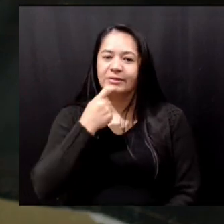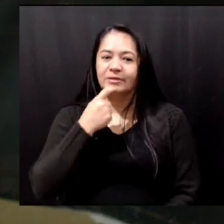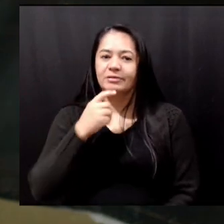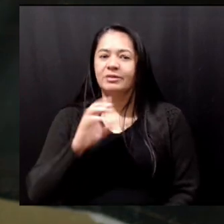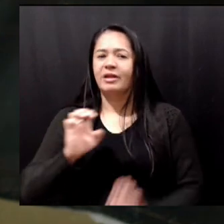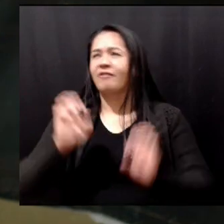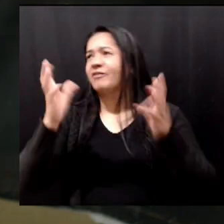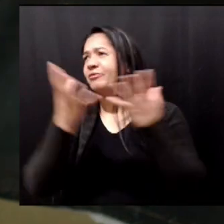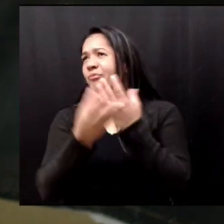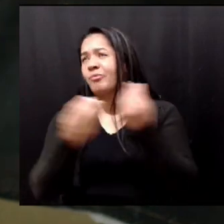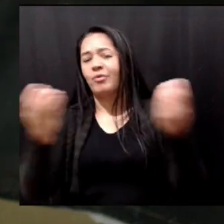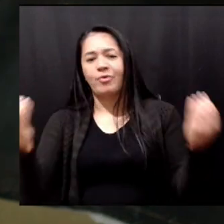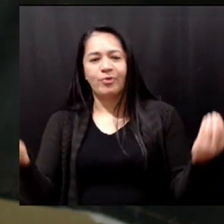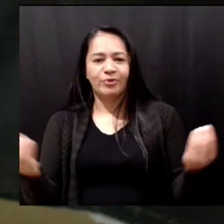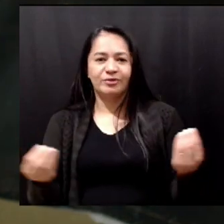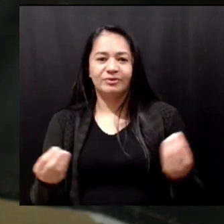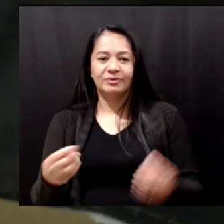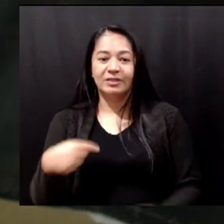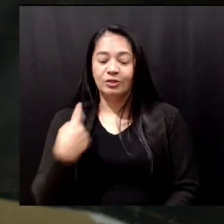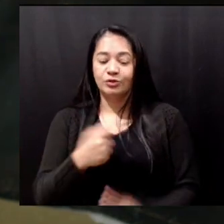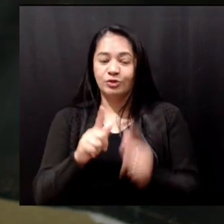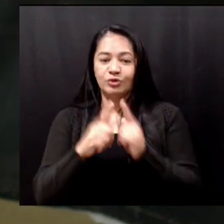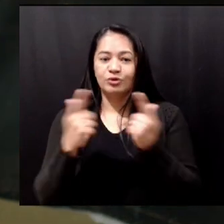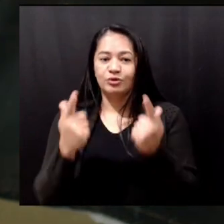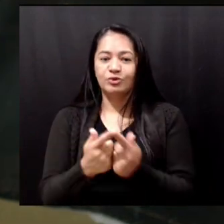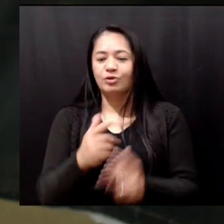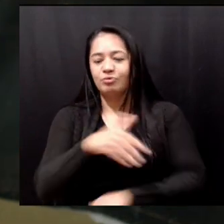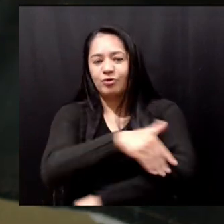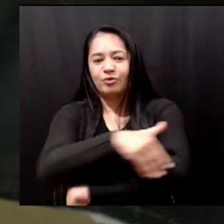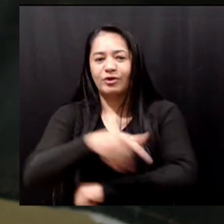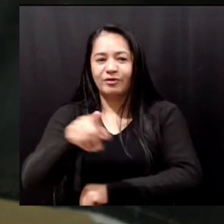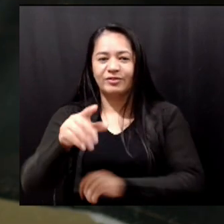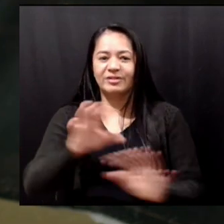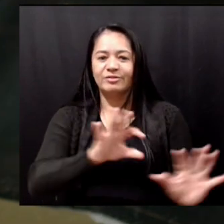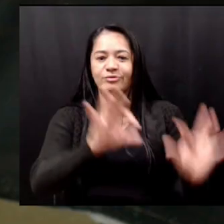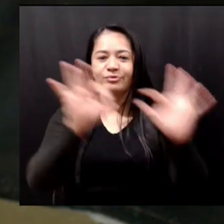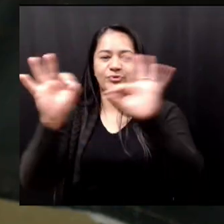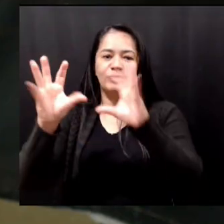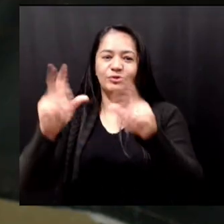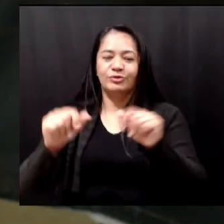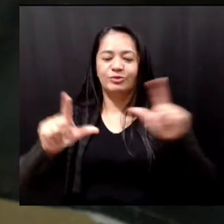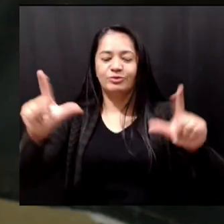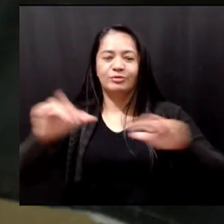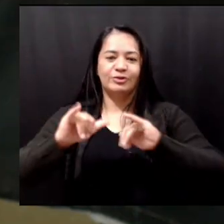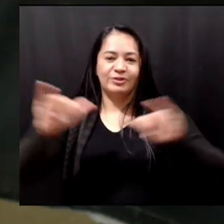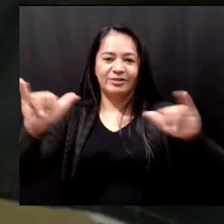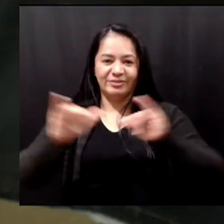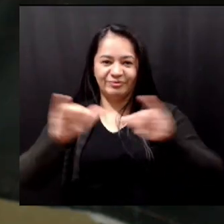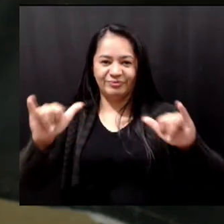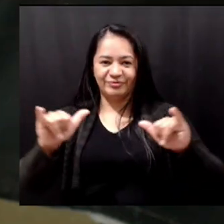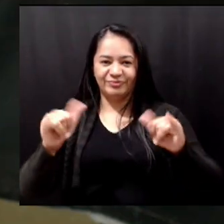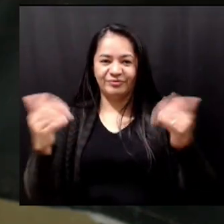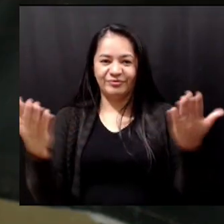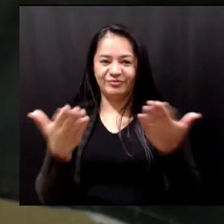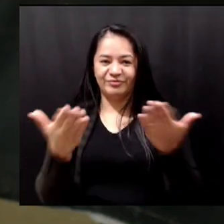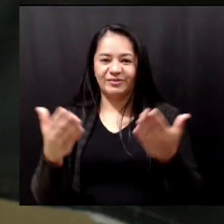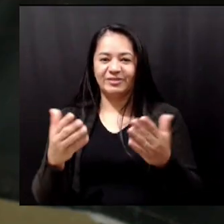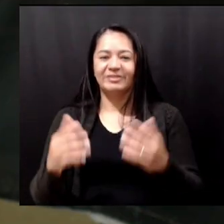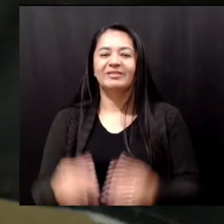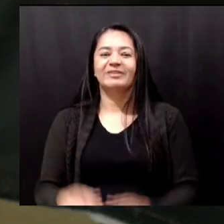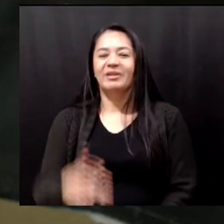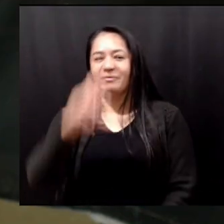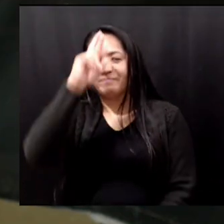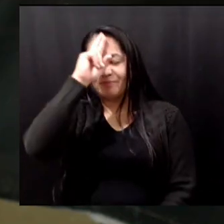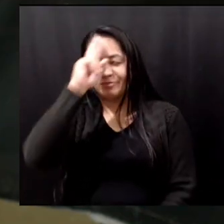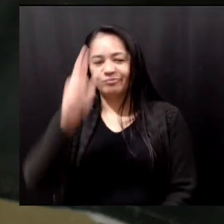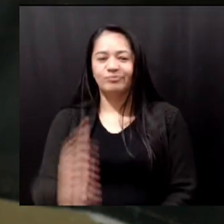boa, a nossa equipe esteve na rua e você confere tudo no nosso Câmara Notícia, o nosso Jornal do Meio-Dia. E,